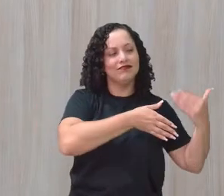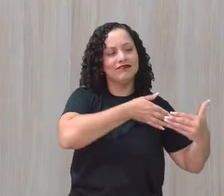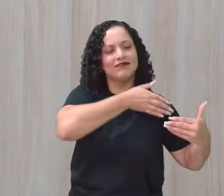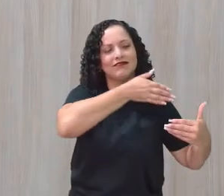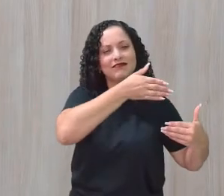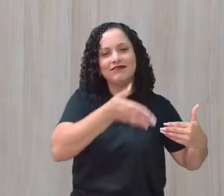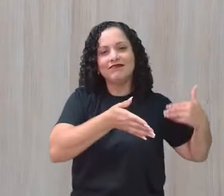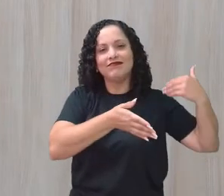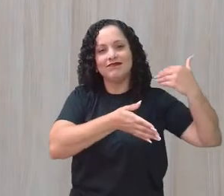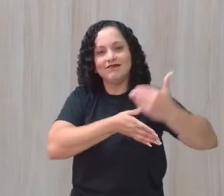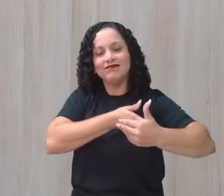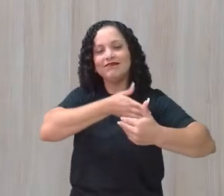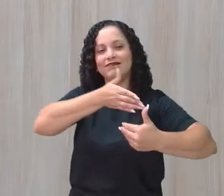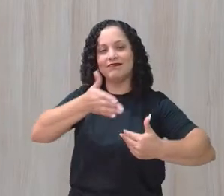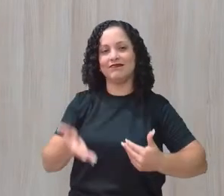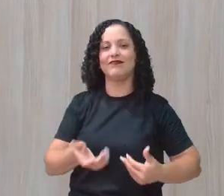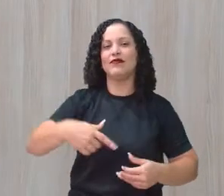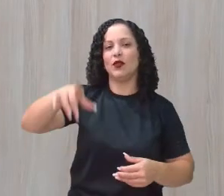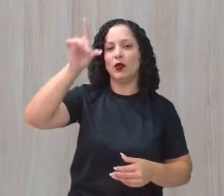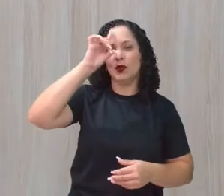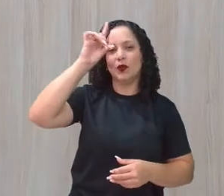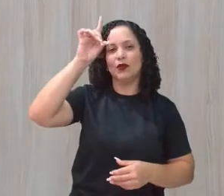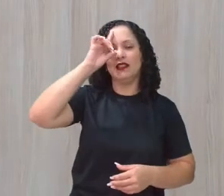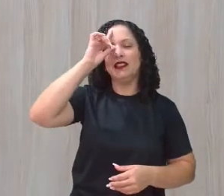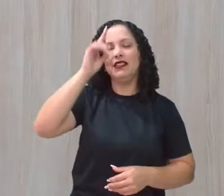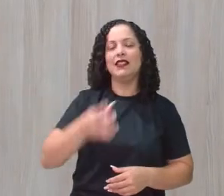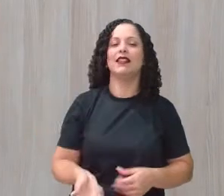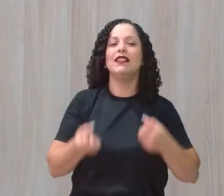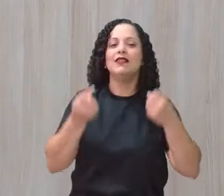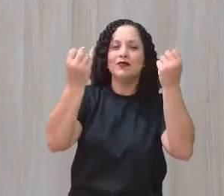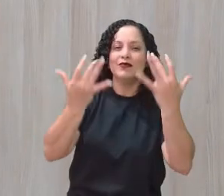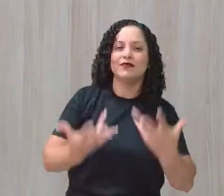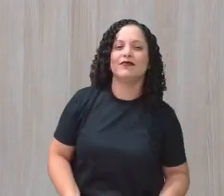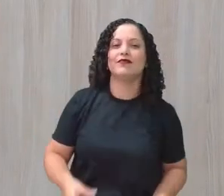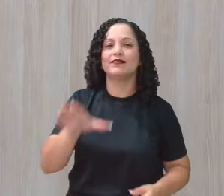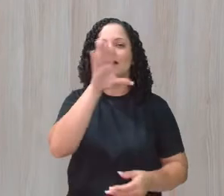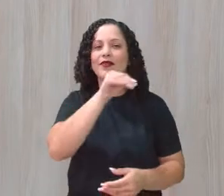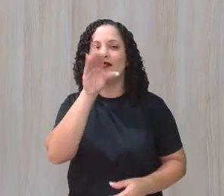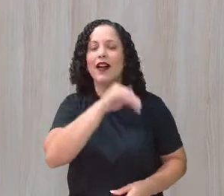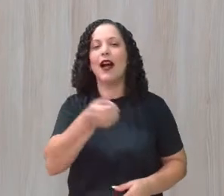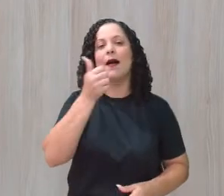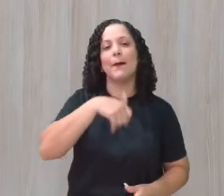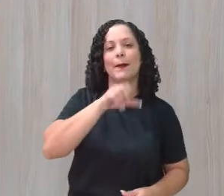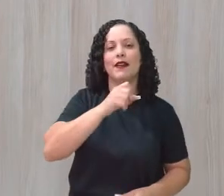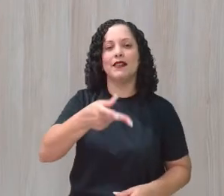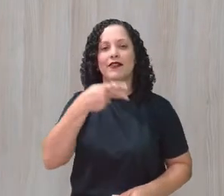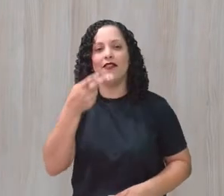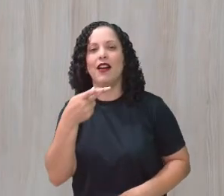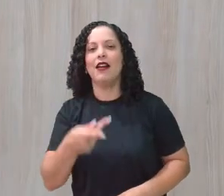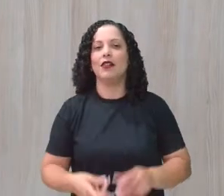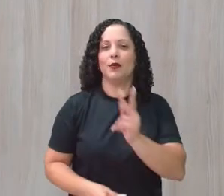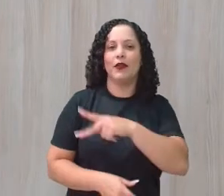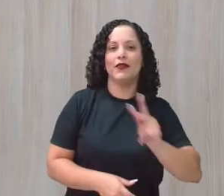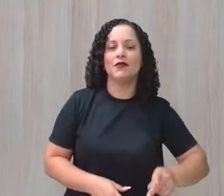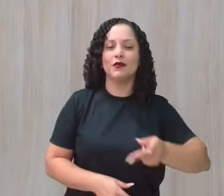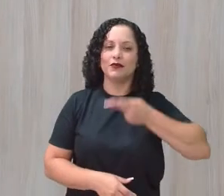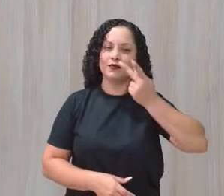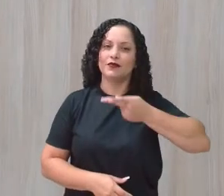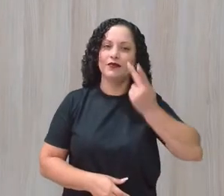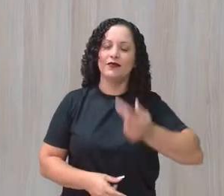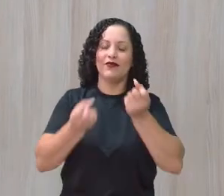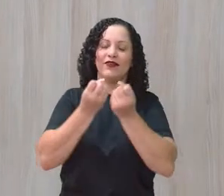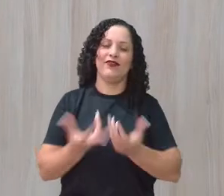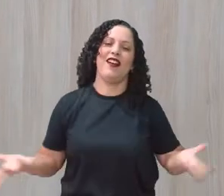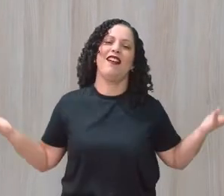dessa conscientização, dessa fala, não é? A mãe de vocês fala, o professor fala uma coisa, várias